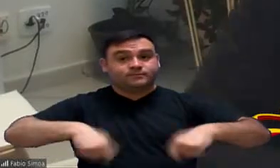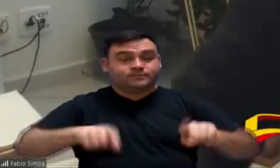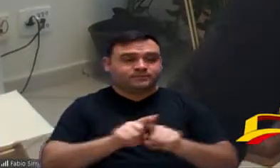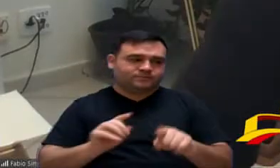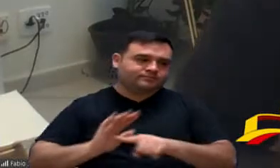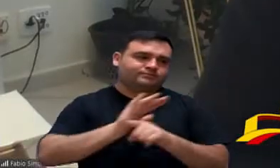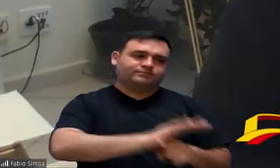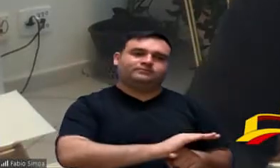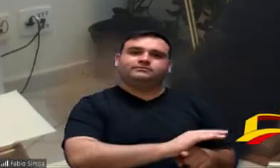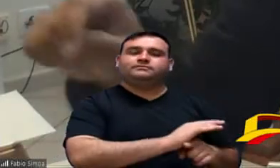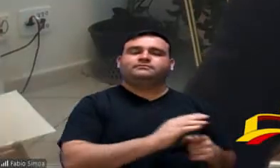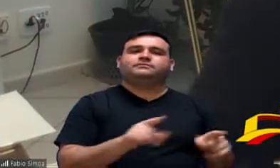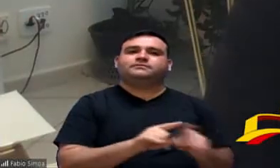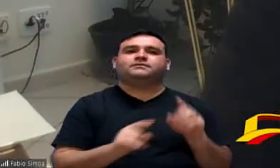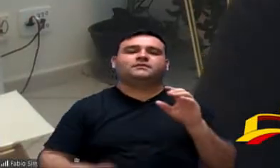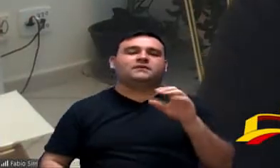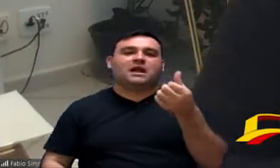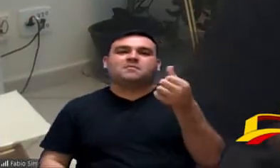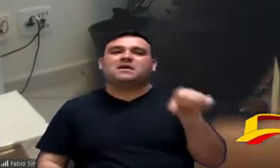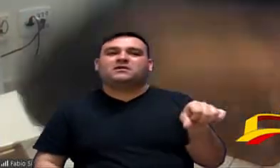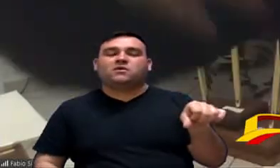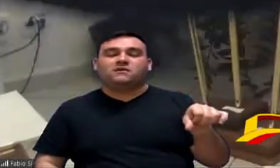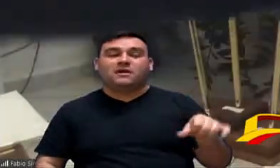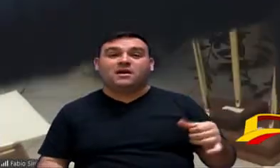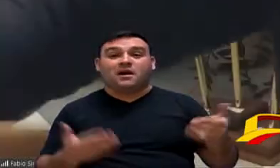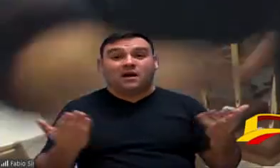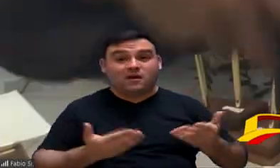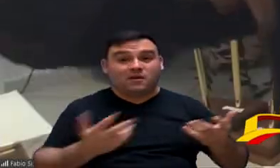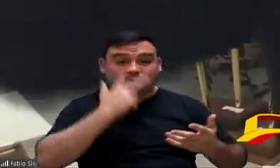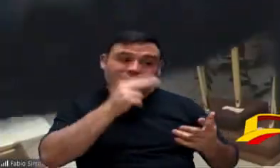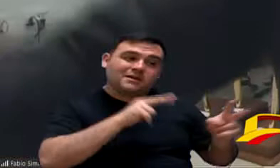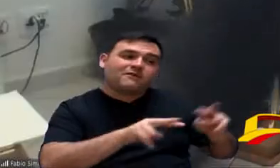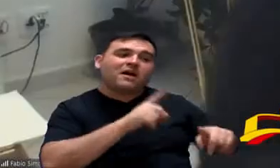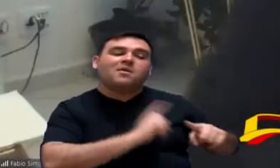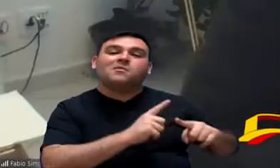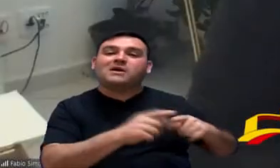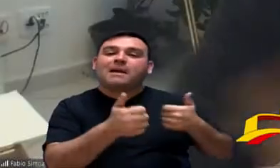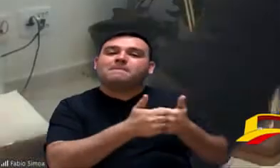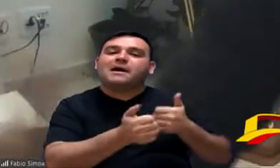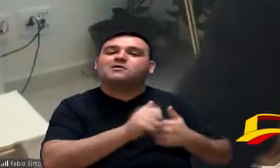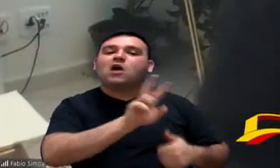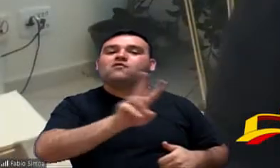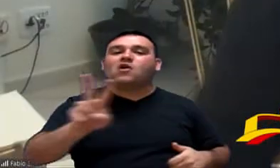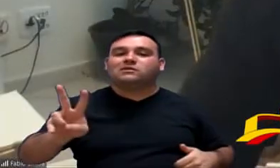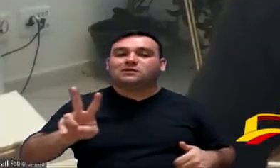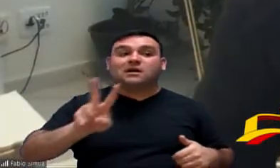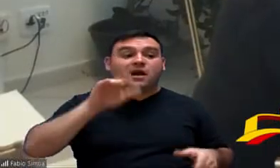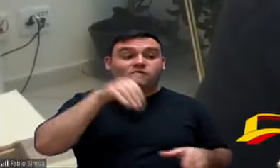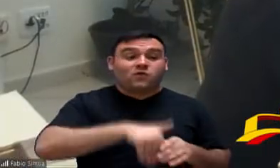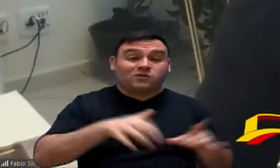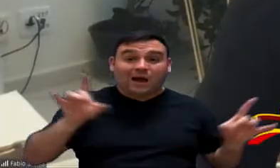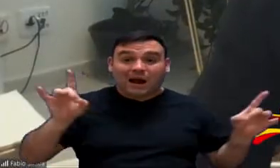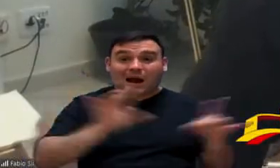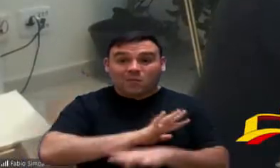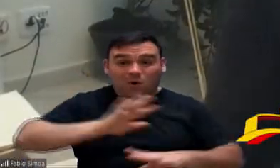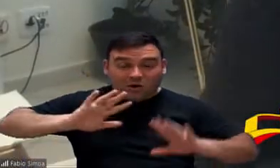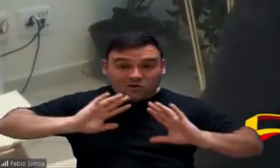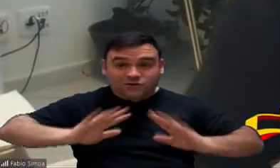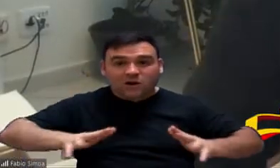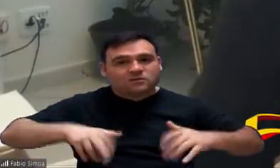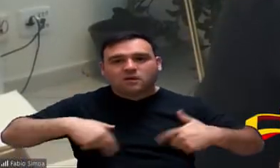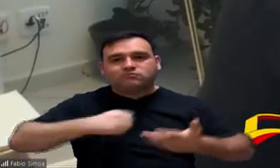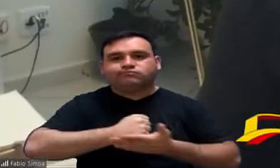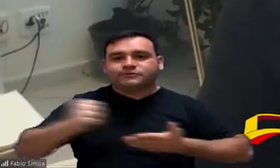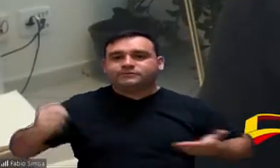região. O Caguaçu é uma região que agora estão olhando, mas porque está próximo da eleição. Passou a eleição, acabou. Né? Mas, mais uma